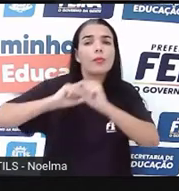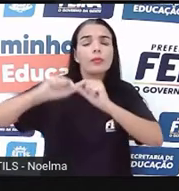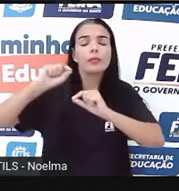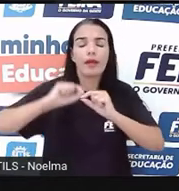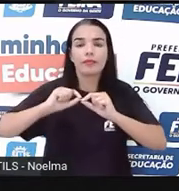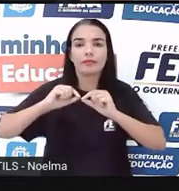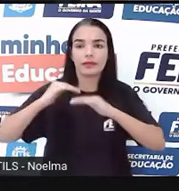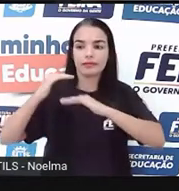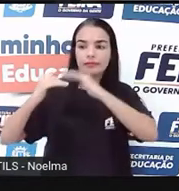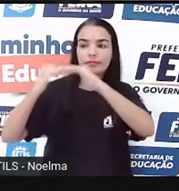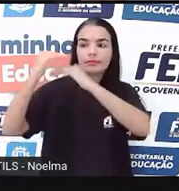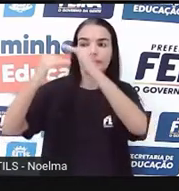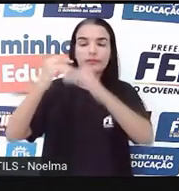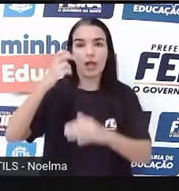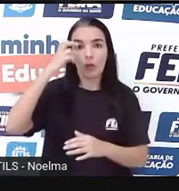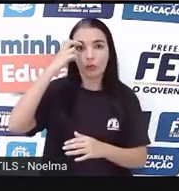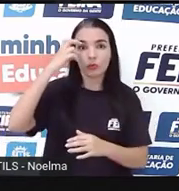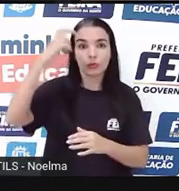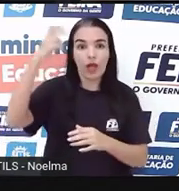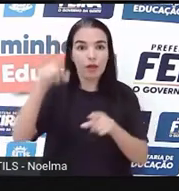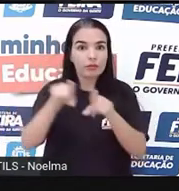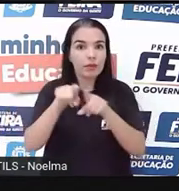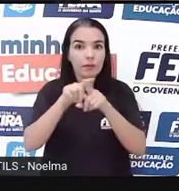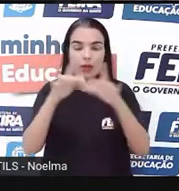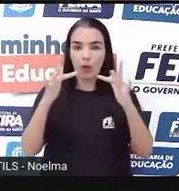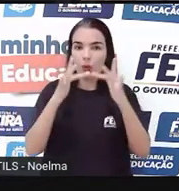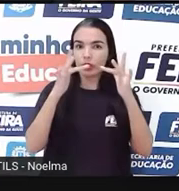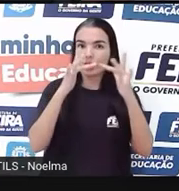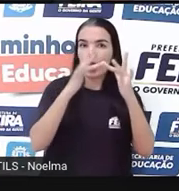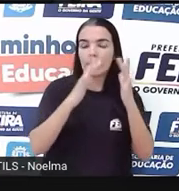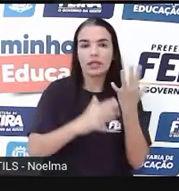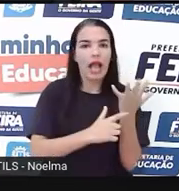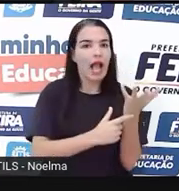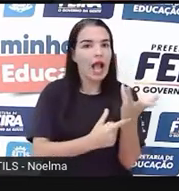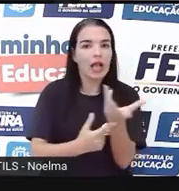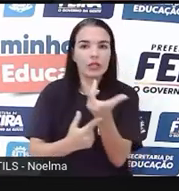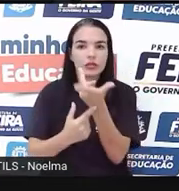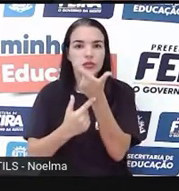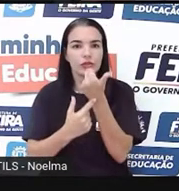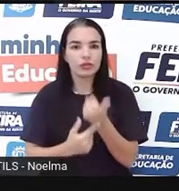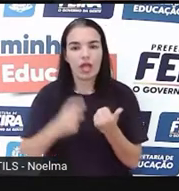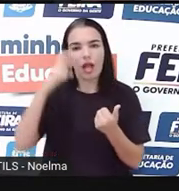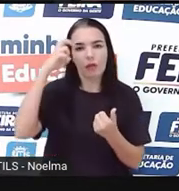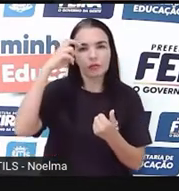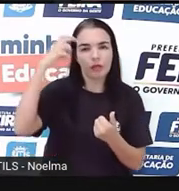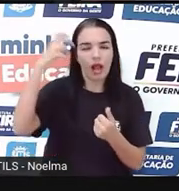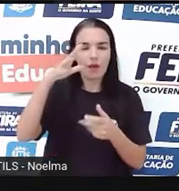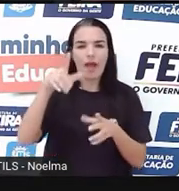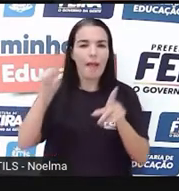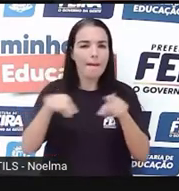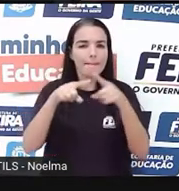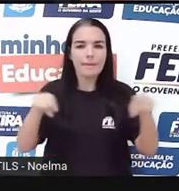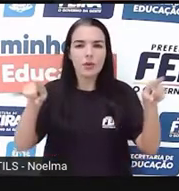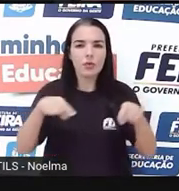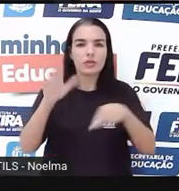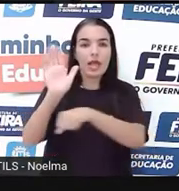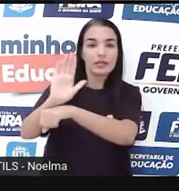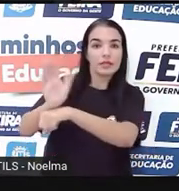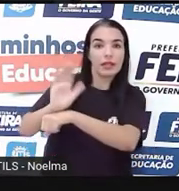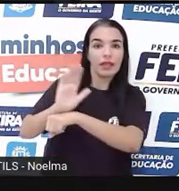cultural através do contato com manifestações artísticas, culturais, a música, o cinema,